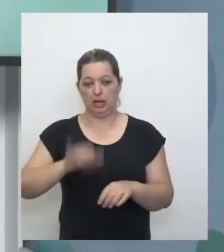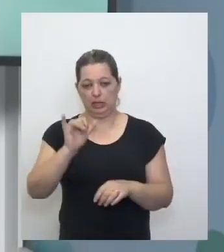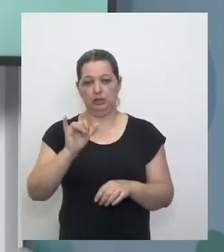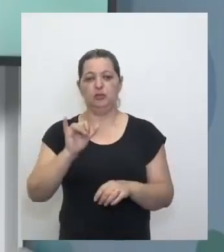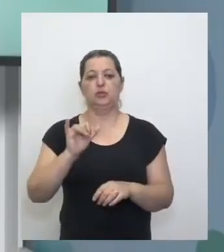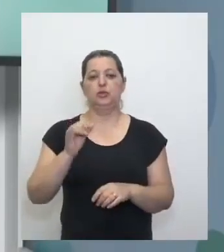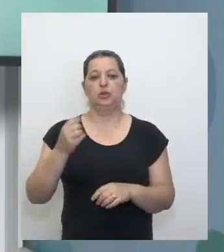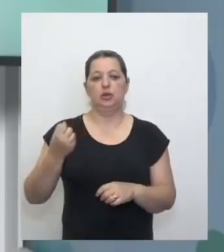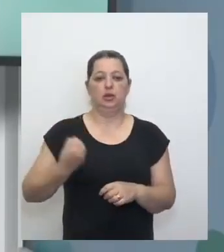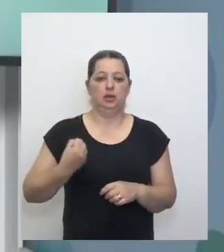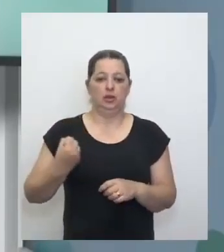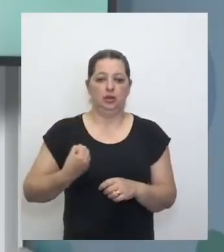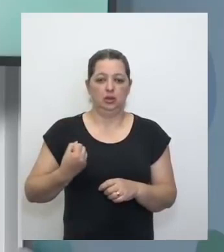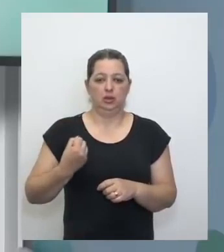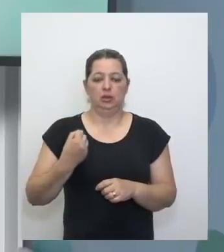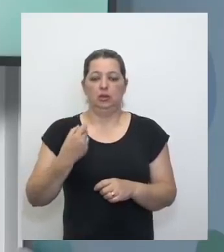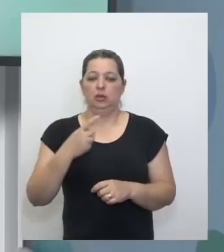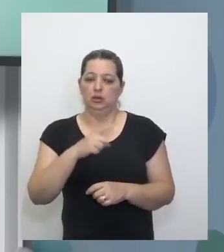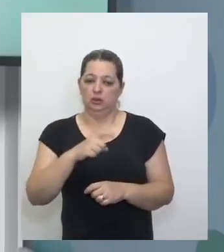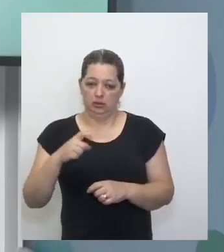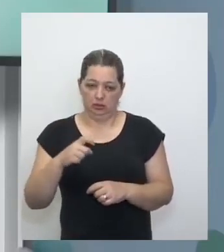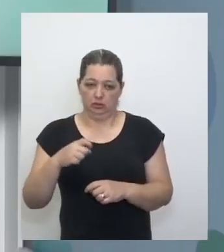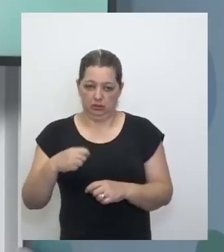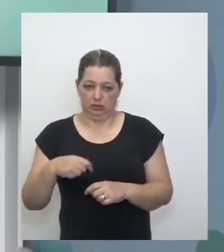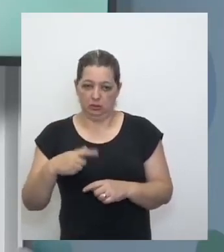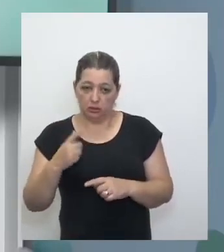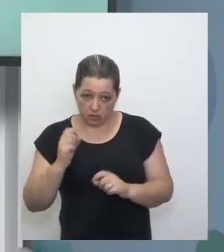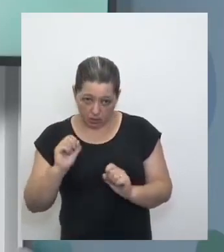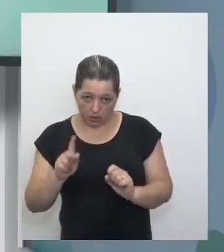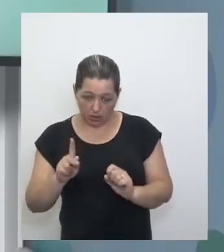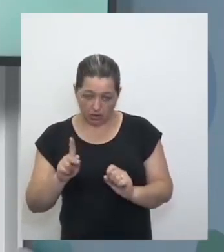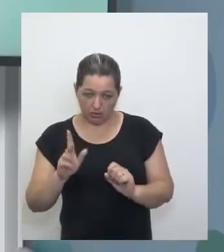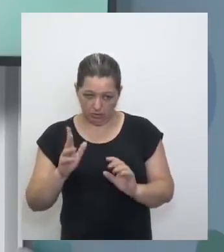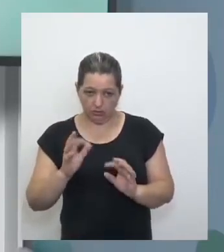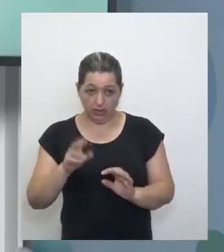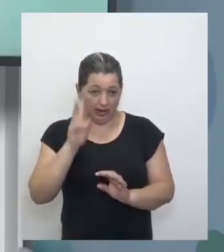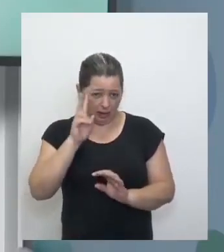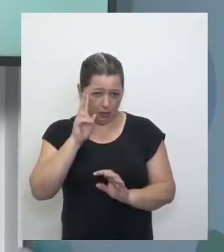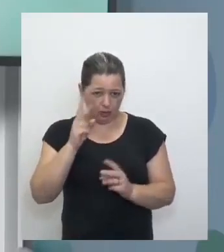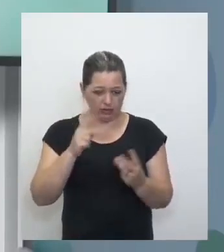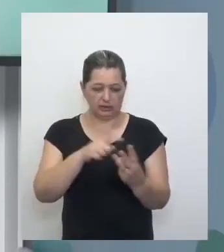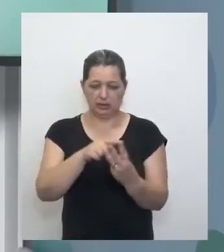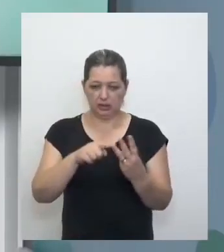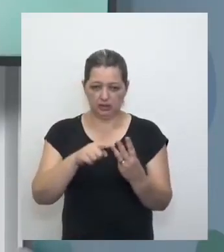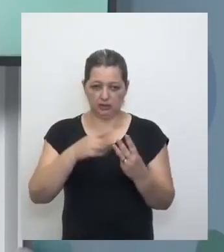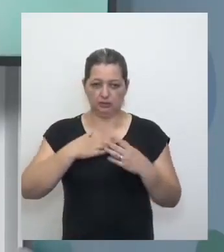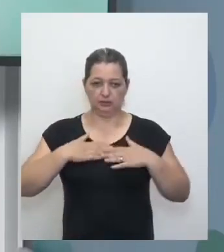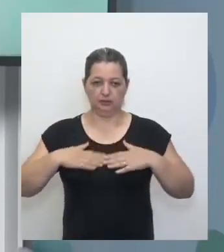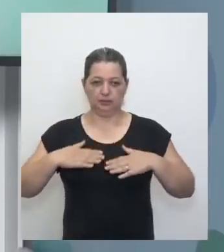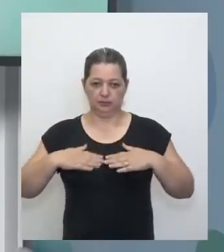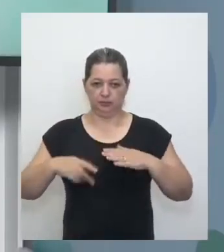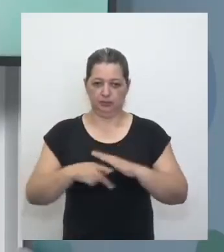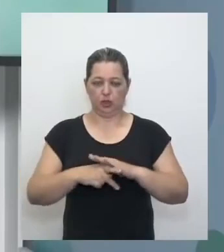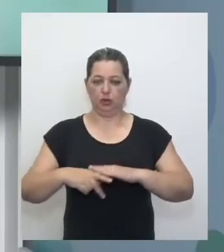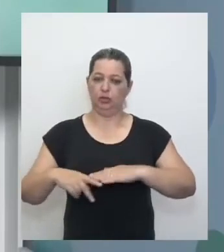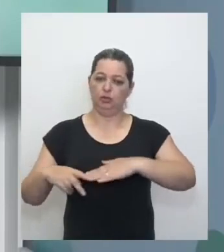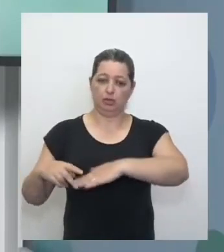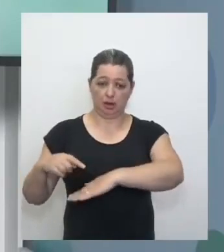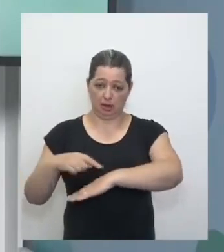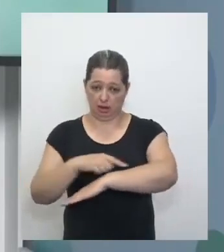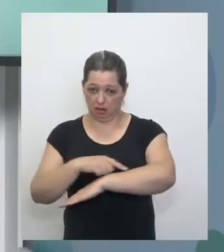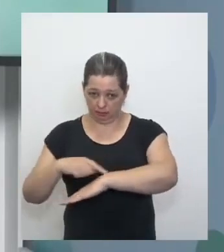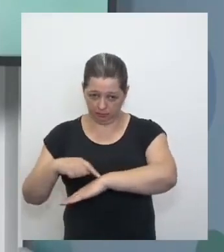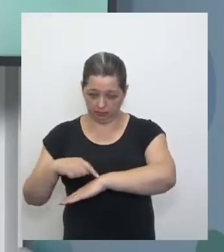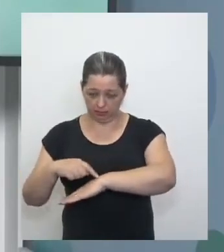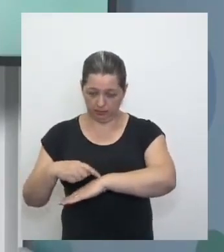vezes x mais alguém. Tudo bem? Mesmo? Relembrou das três? Então, respira, constante, paralela ao eixo, y é